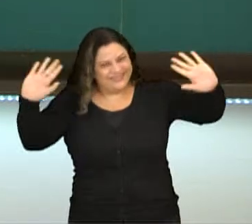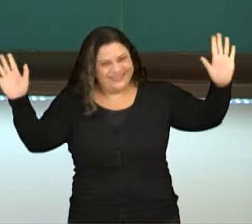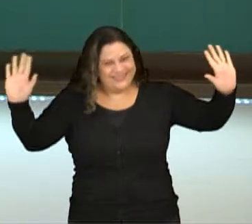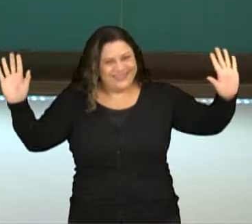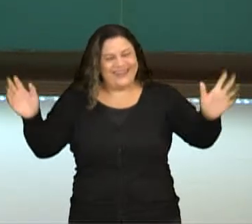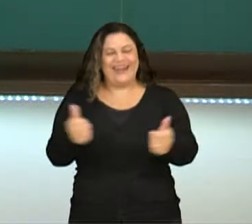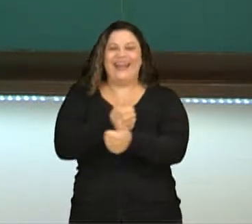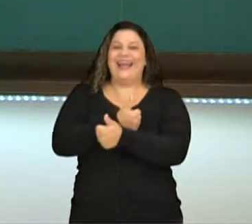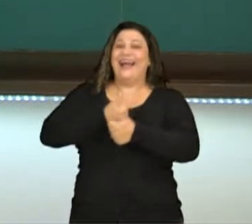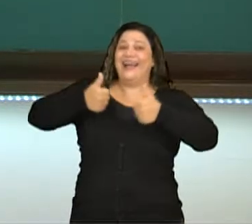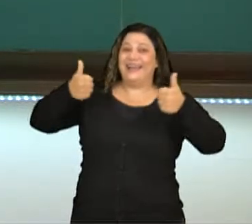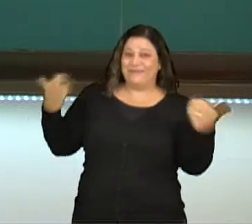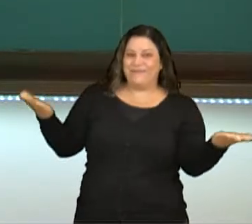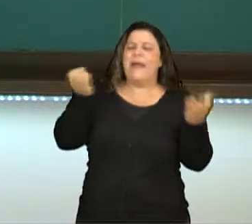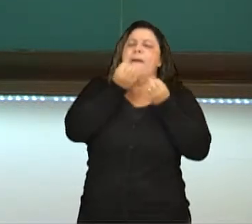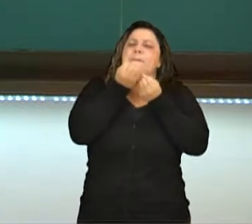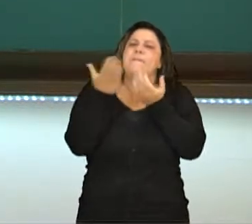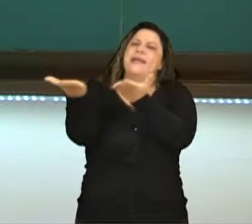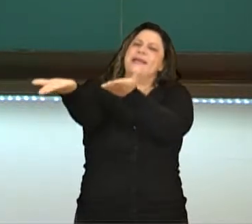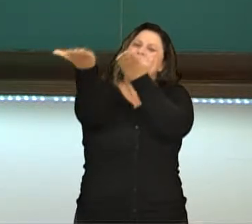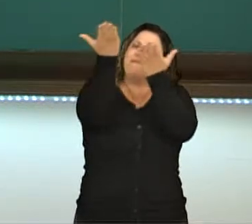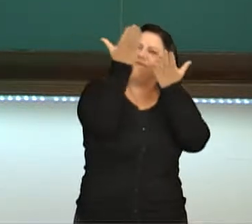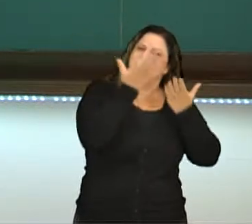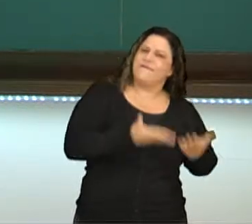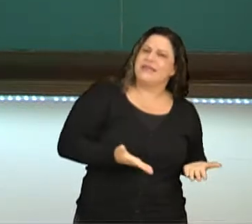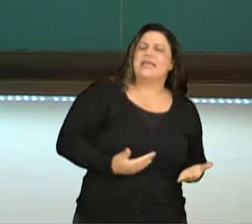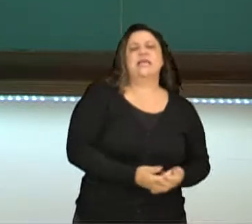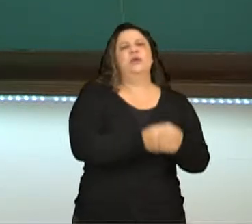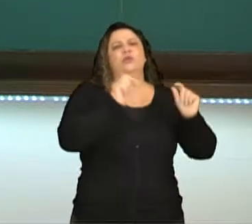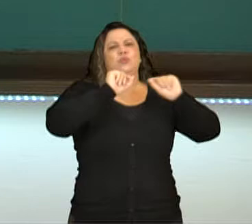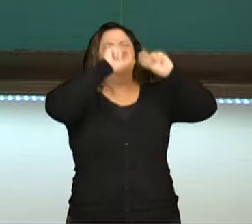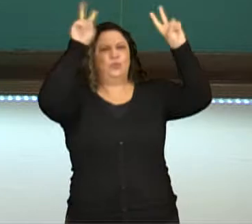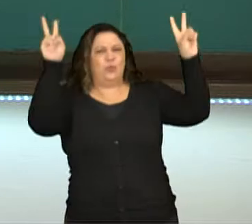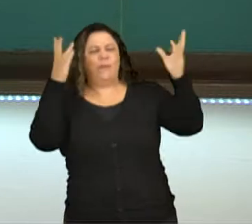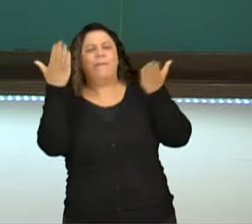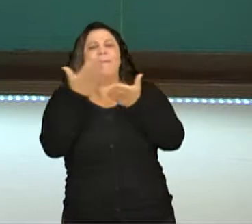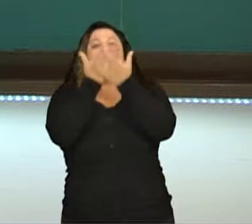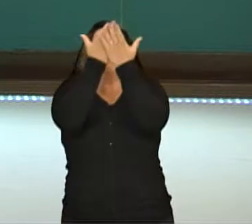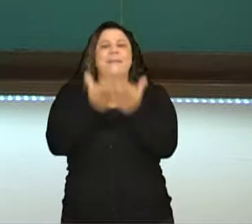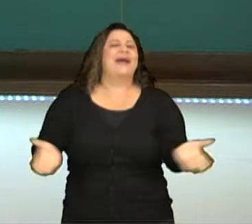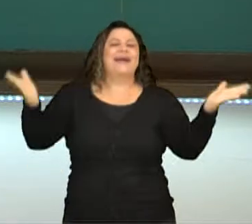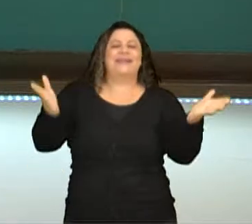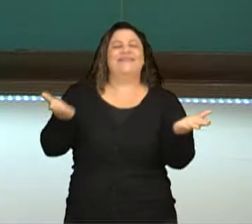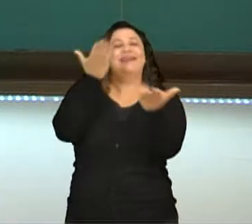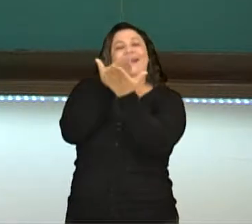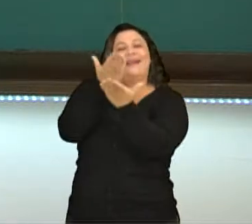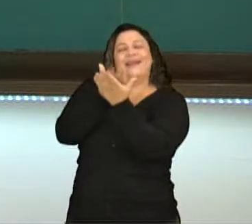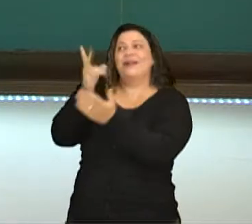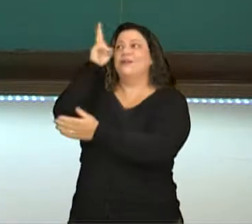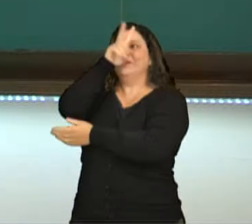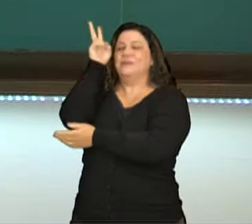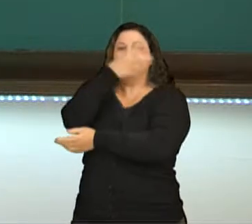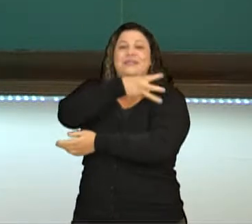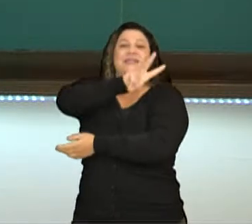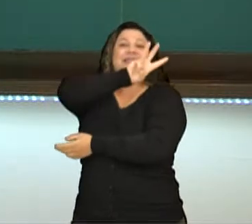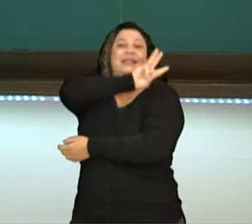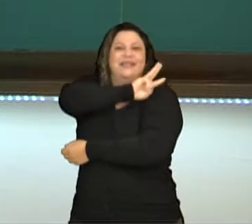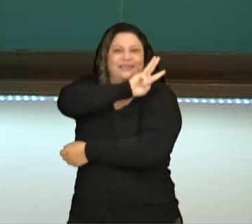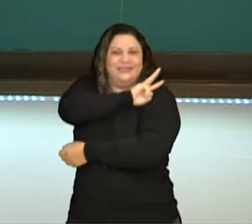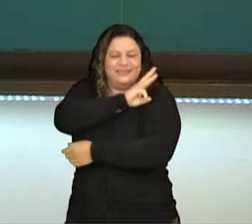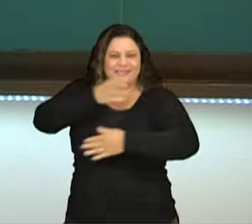Olá, povo! Bem-vindos à nossa maravilhosa aula de História da terceira